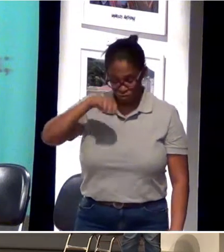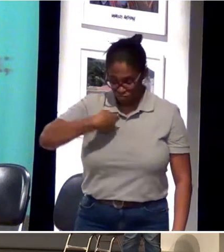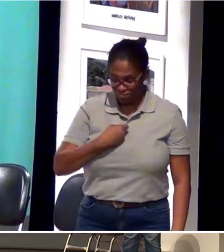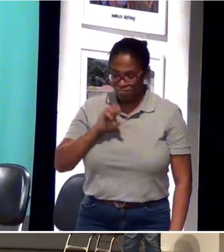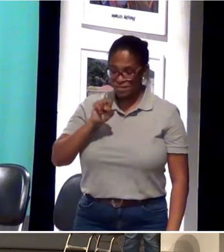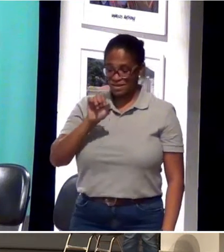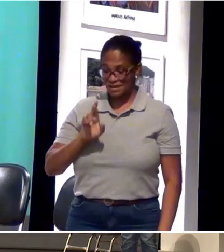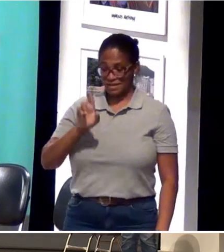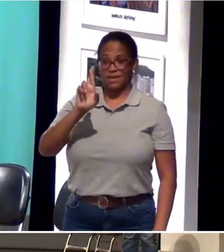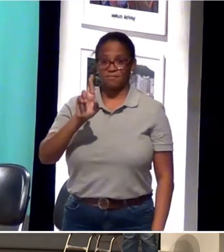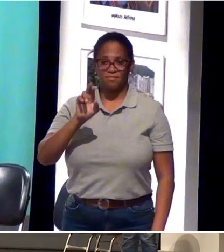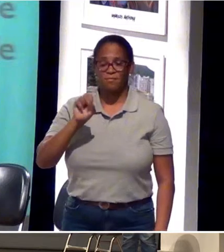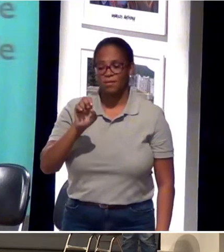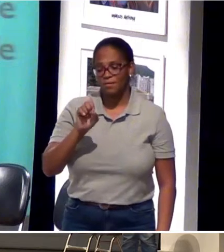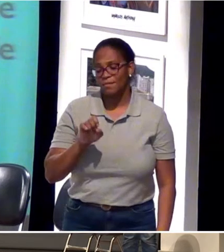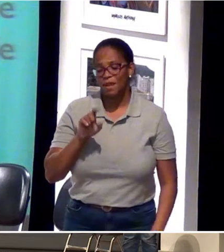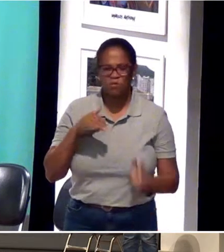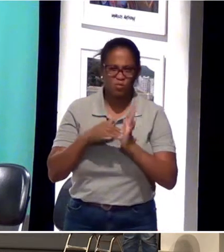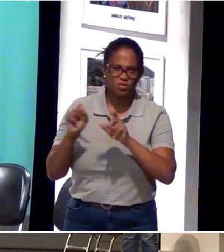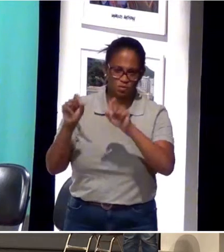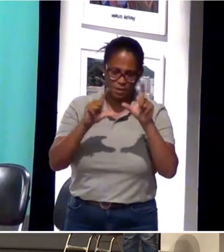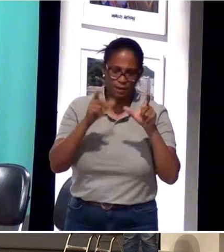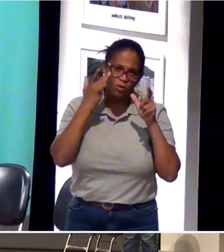aí, que eu acho interessante, porque